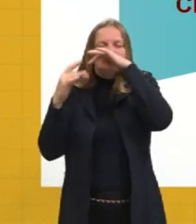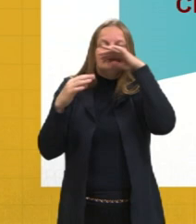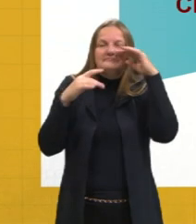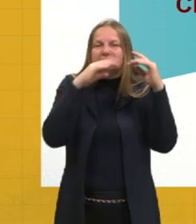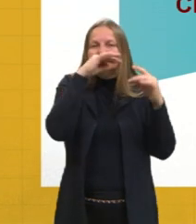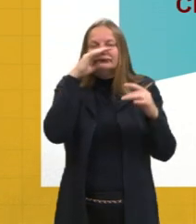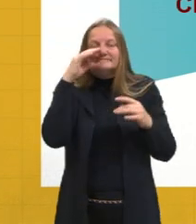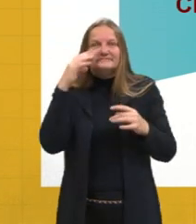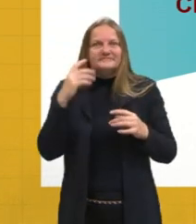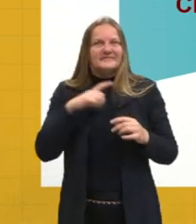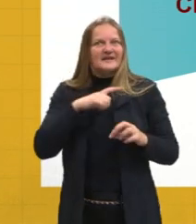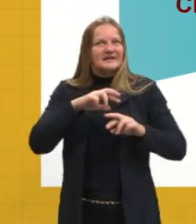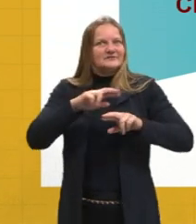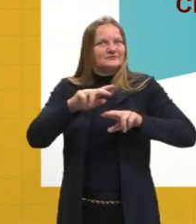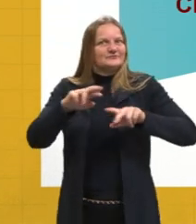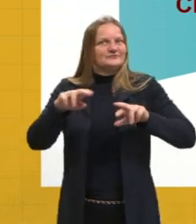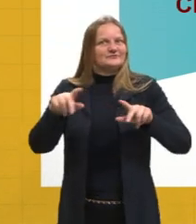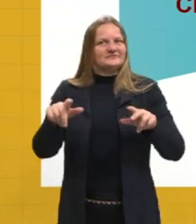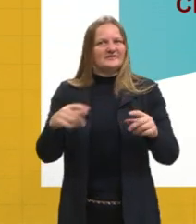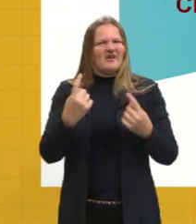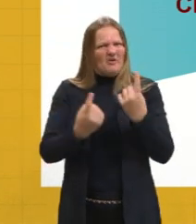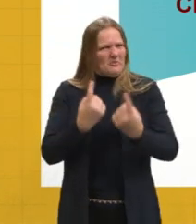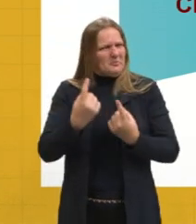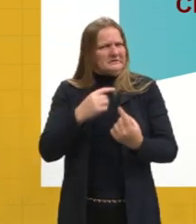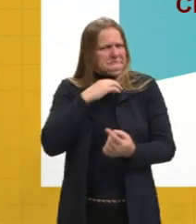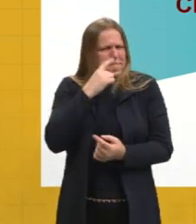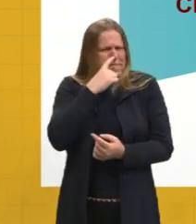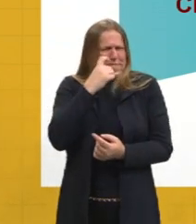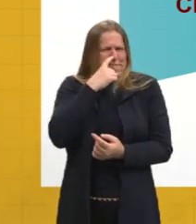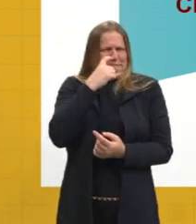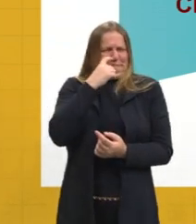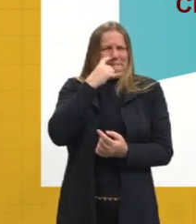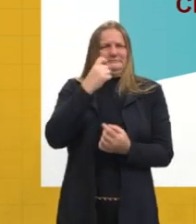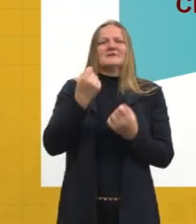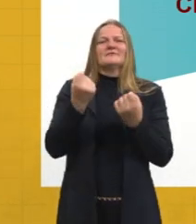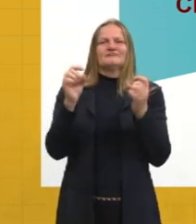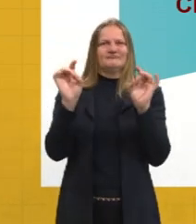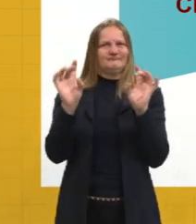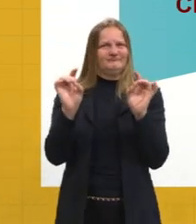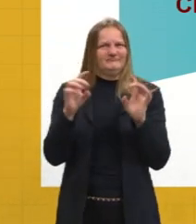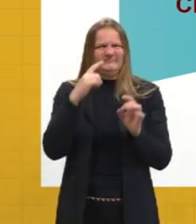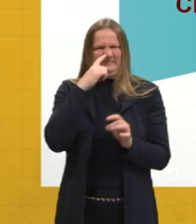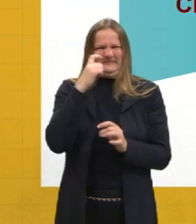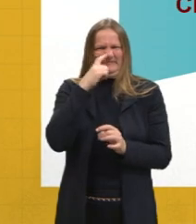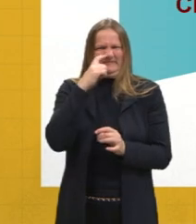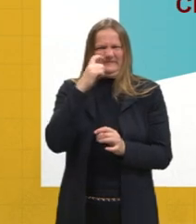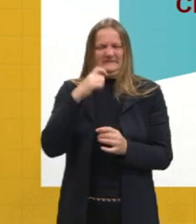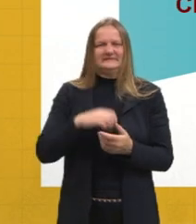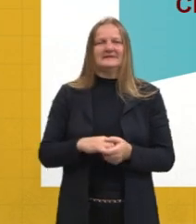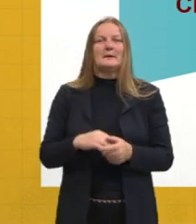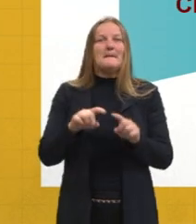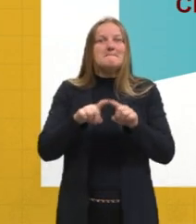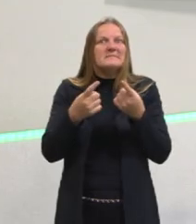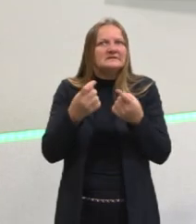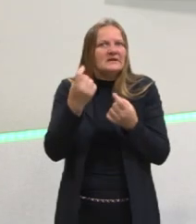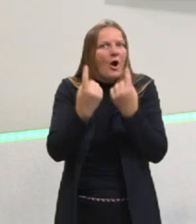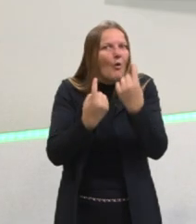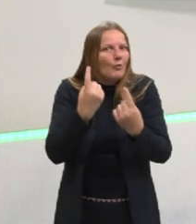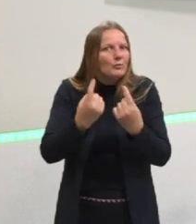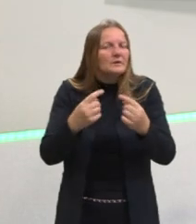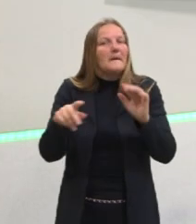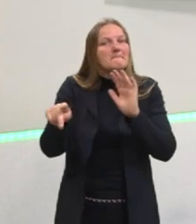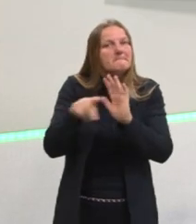a outra aí tem umas também que têm cheiros ruins né Tem plantas específicas e tem cheiro de poder carne podre Mas isso é uma especificidade